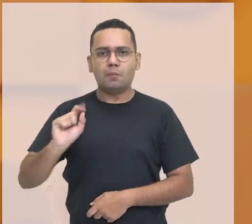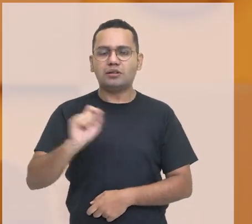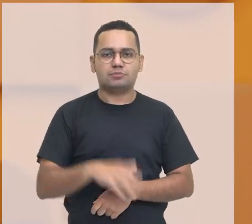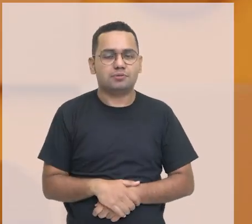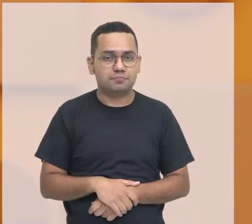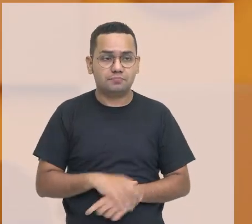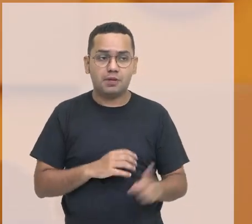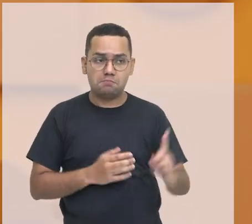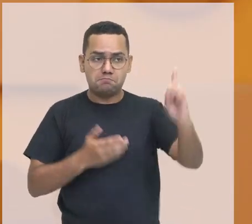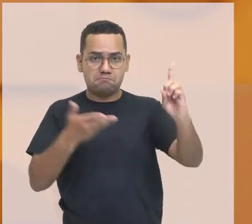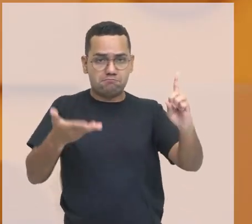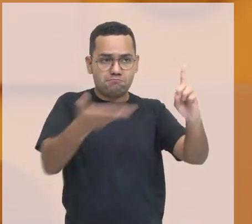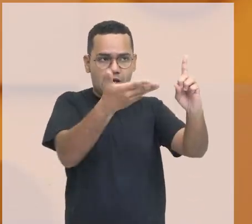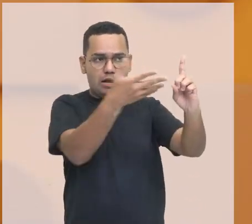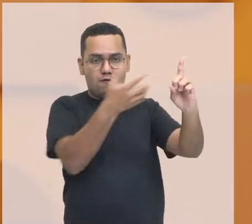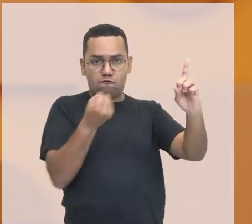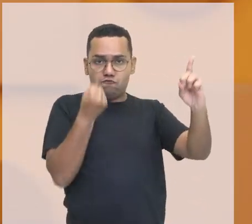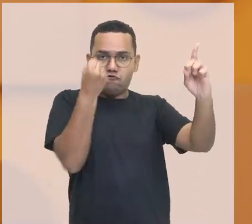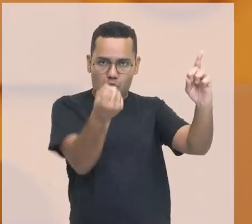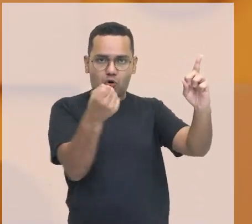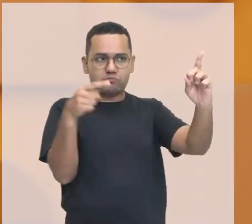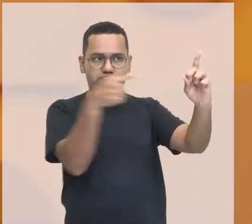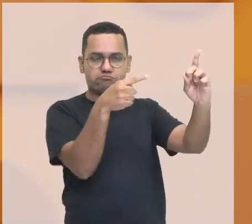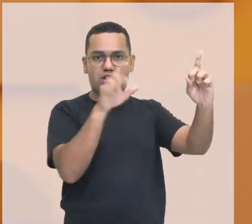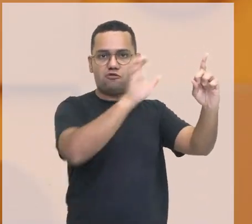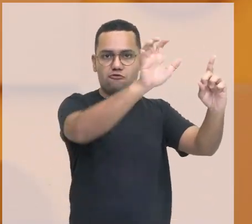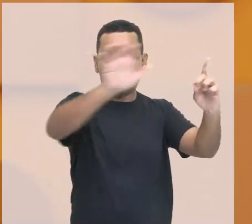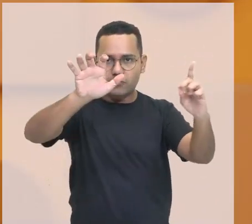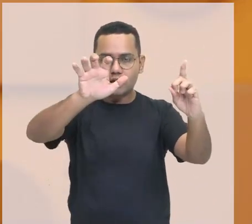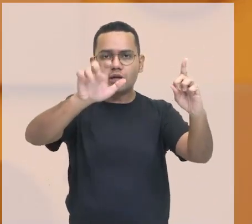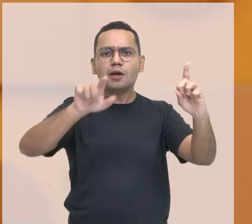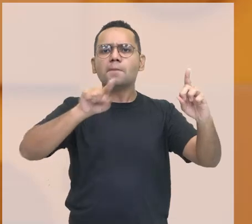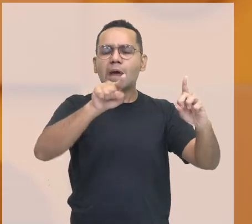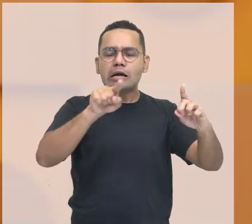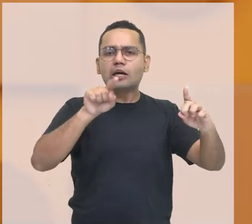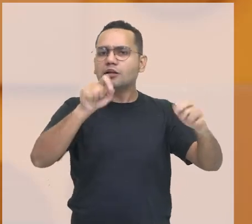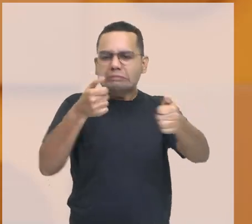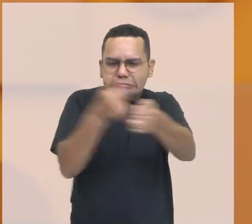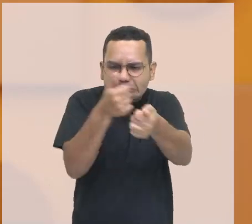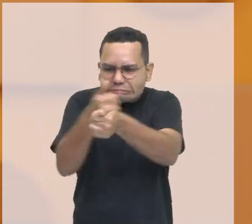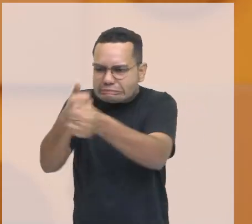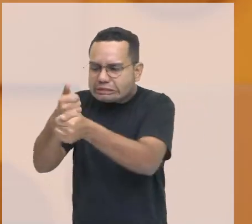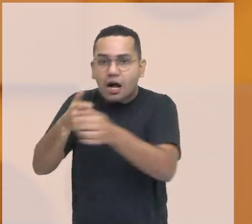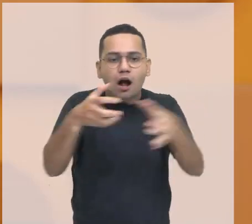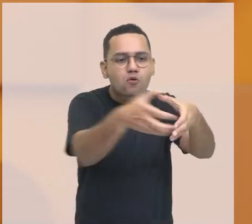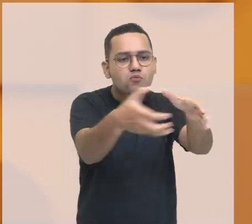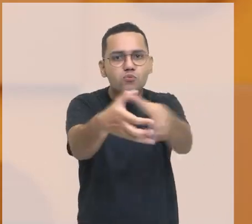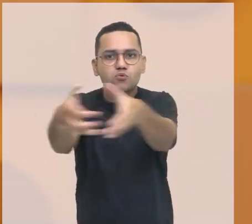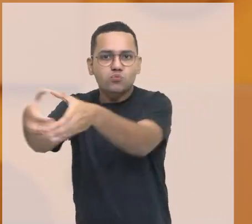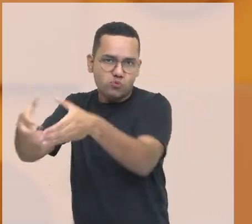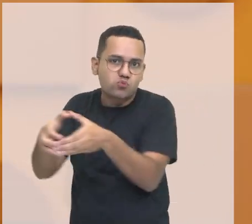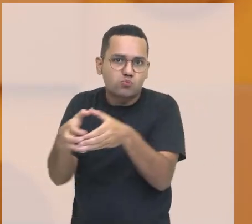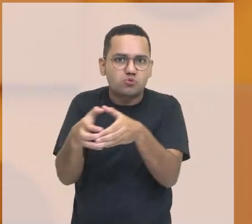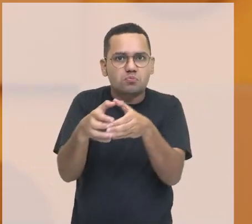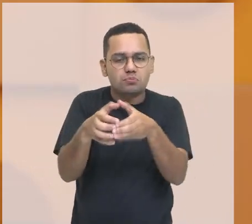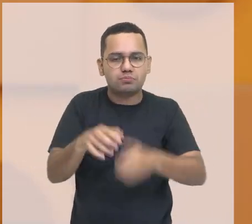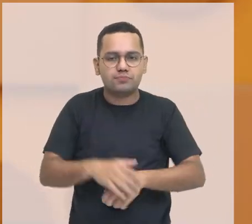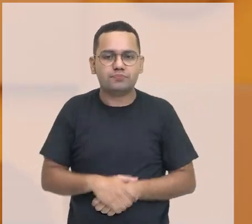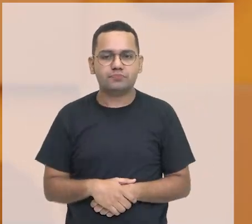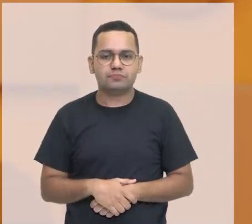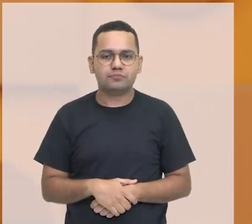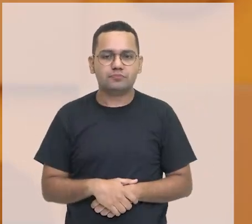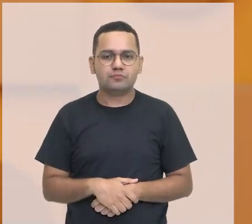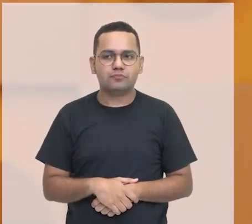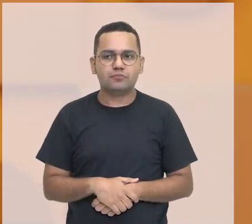gente? E ideia também de perseguição a minorias. Gente, a Alemanha ela saiu da Primeira Guerra Mundial